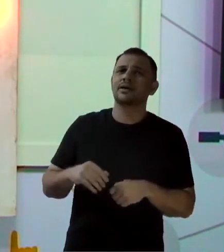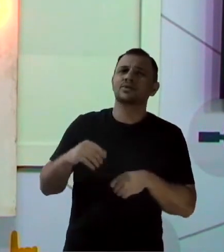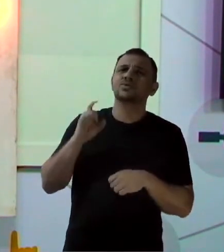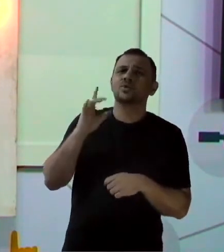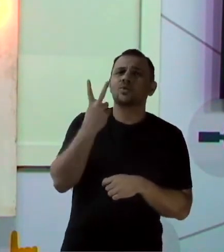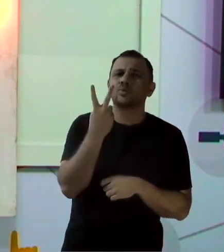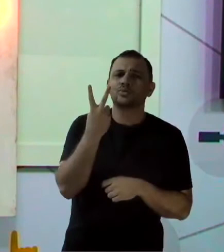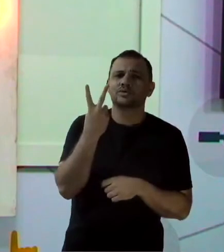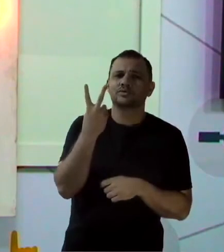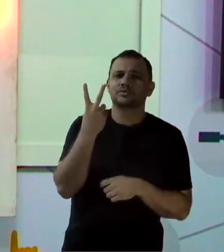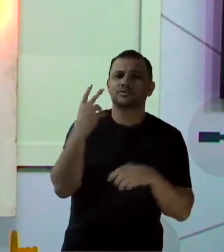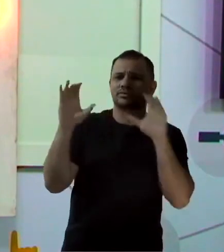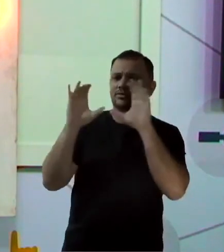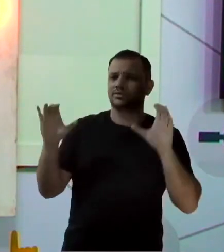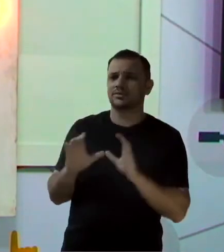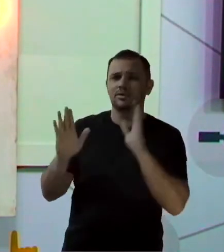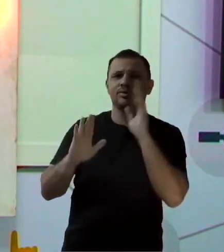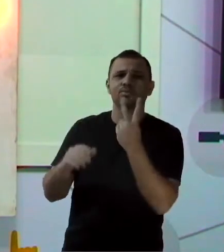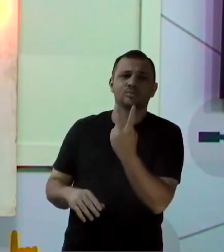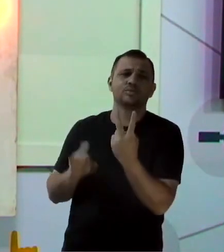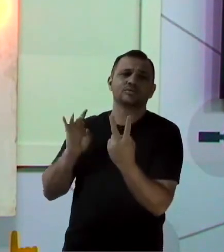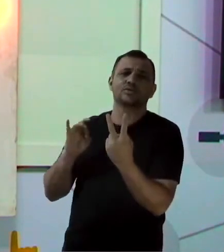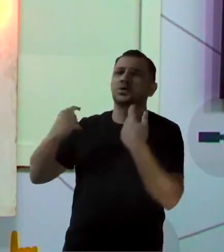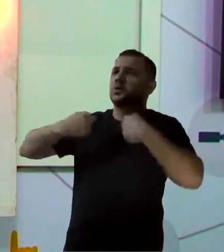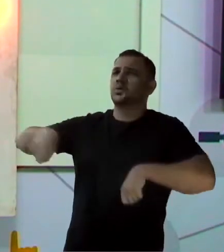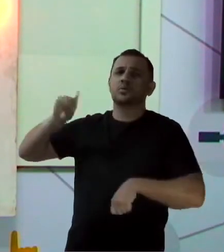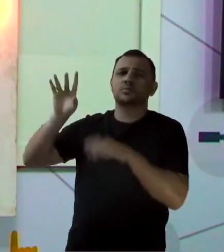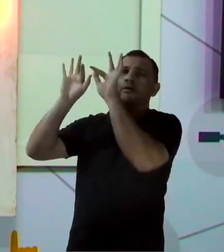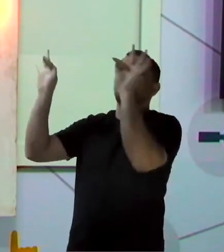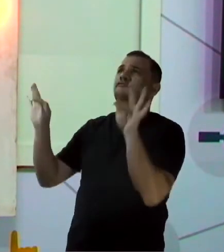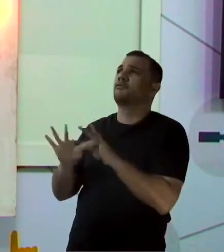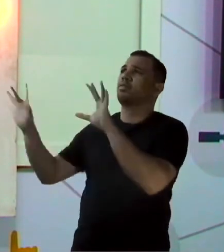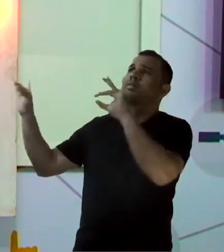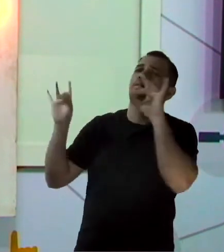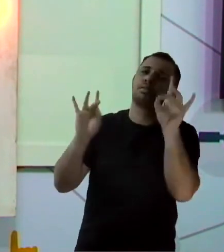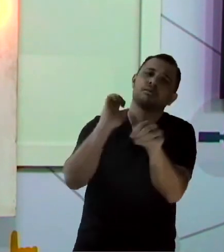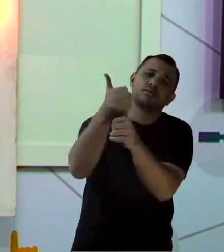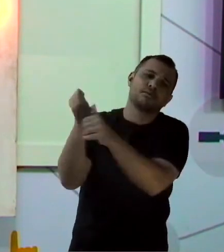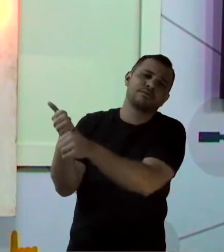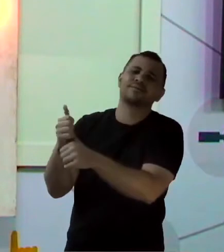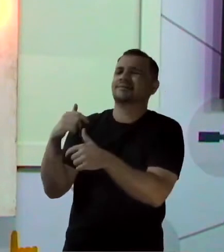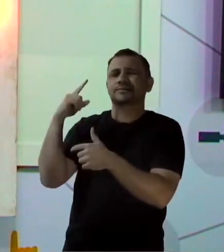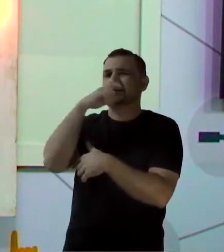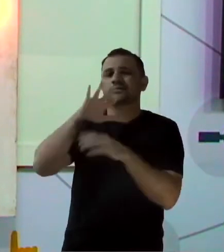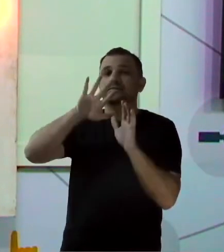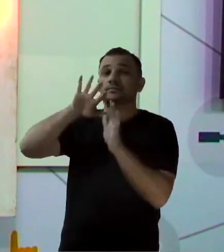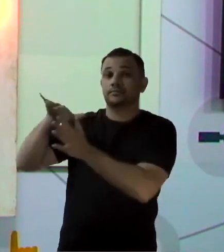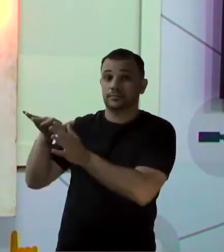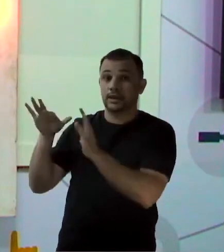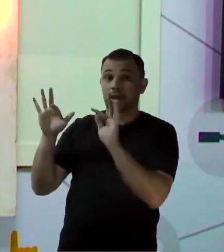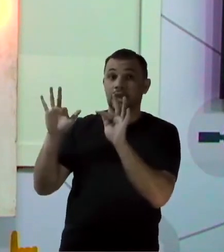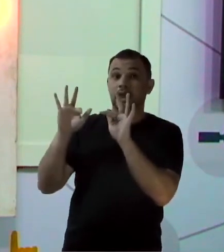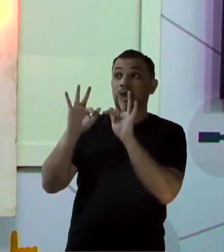fazendo aquela por lá, que você vai ter um trabalho maior. Então, essa equaçãozinha bem aqui, essa fórmula, ela te ajuda a sair de